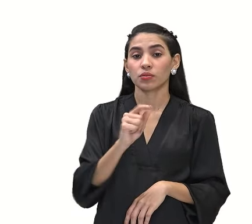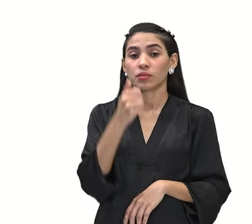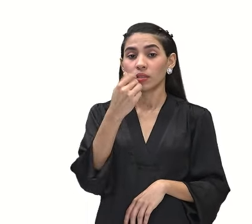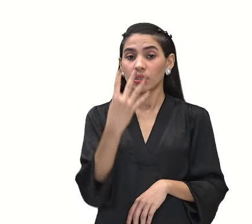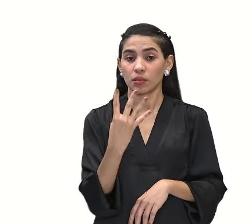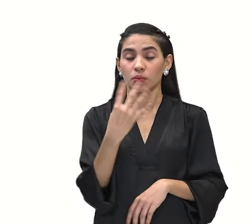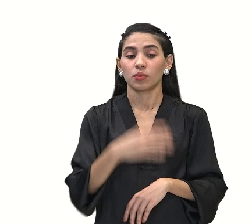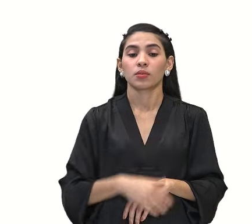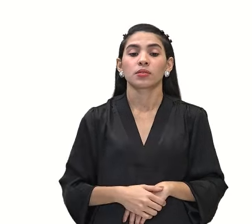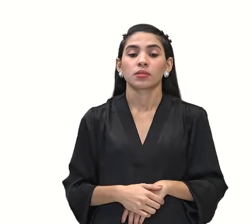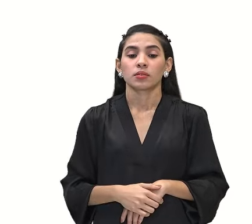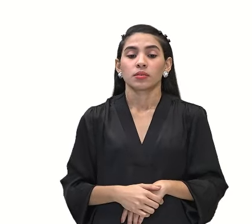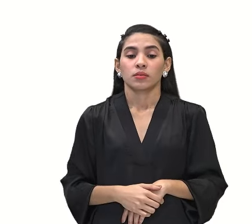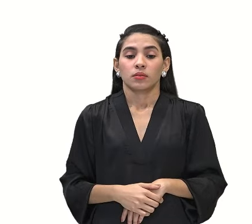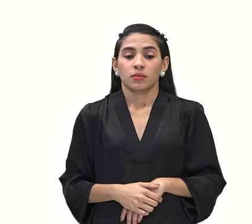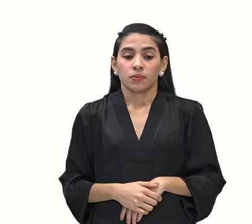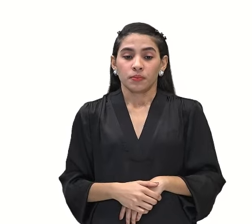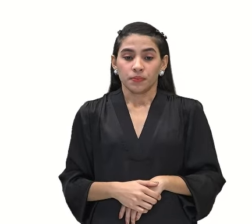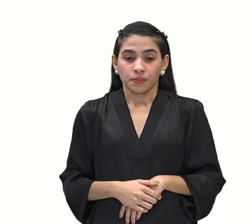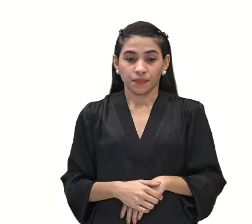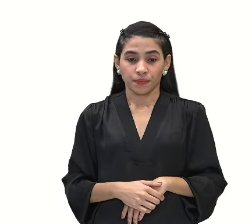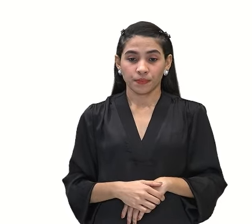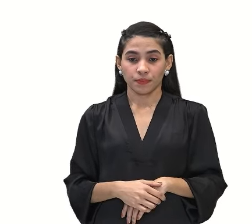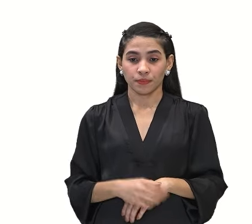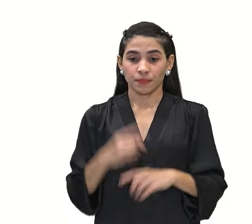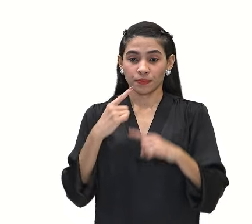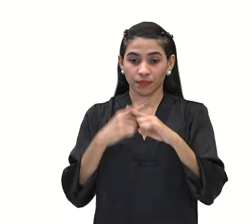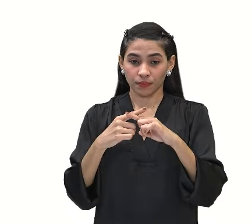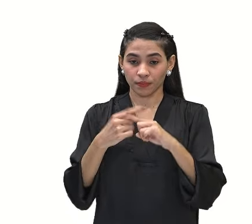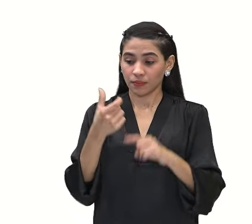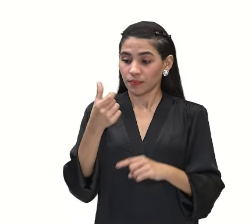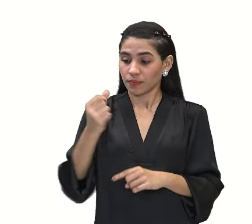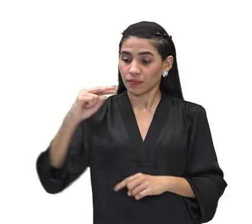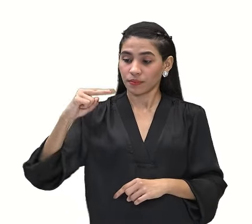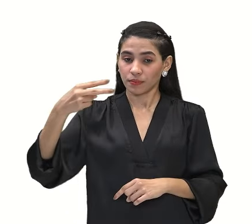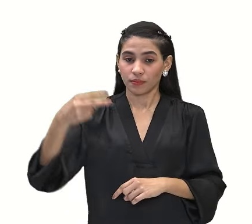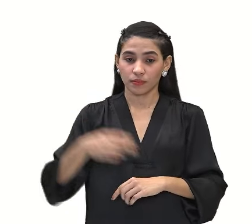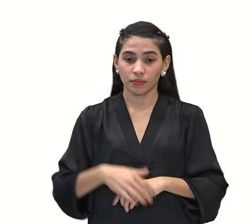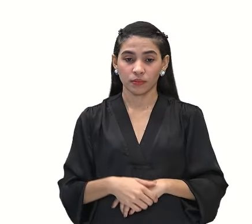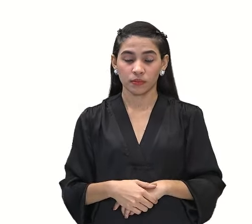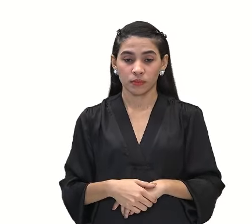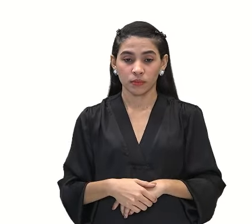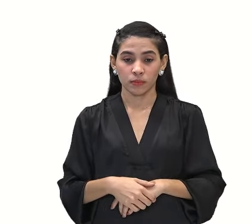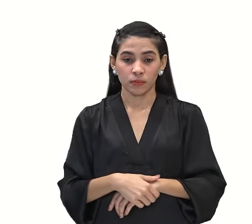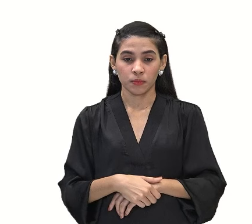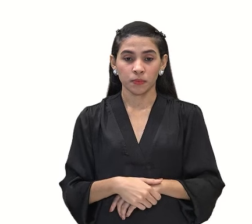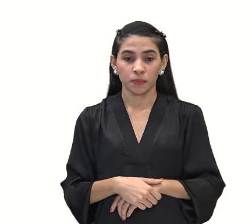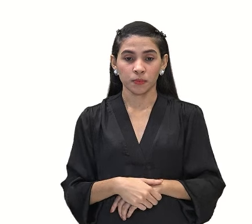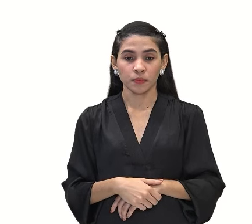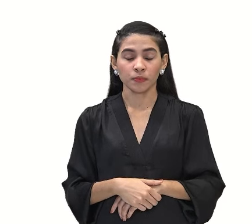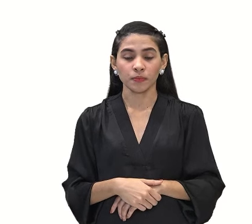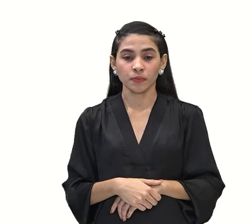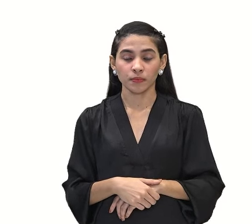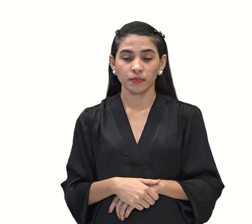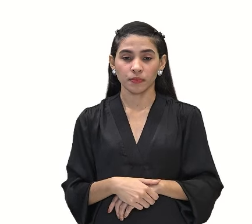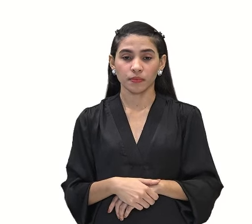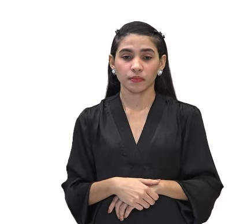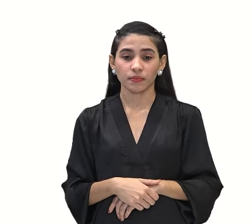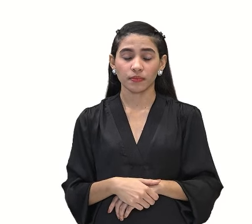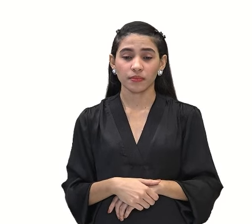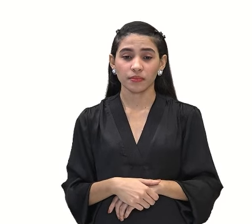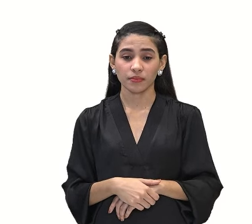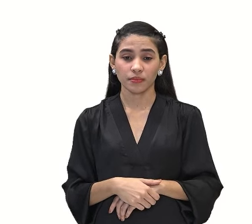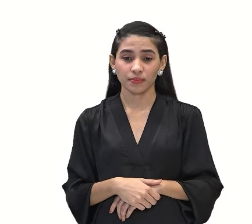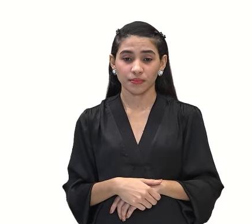3,14 x 6 qu primeiro resolve